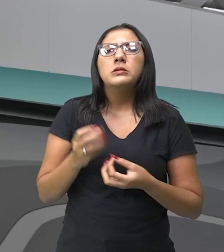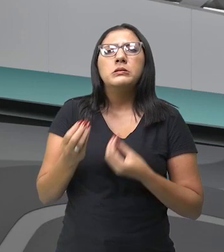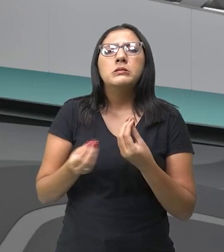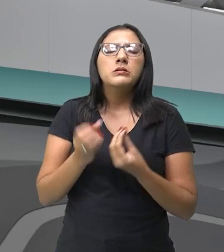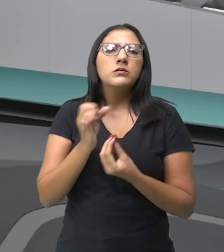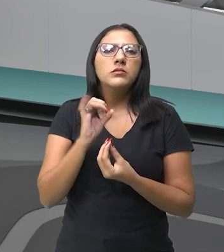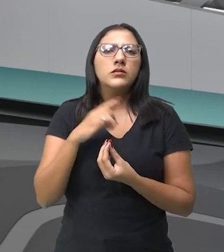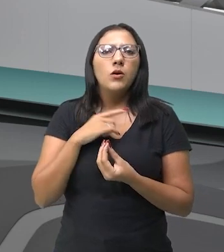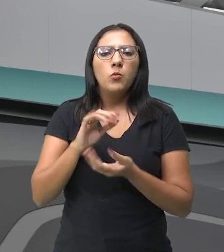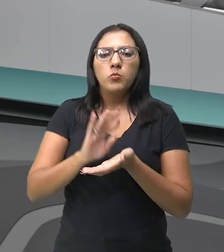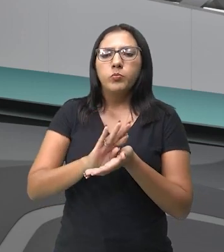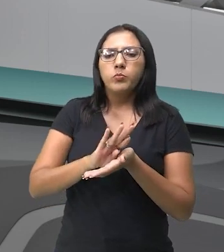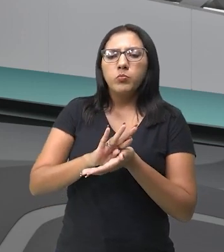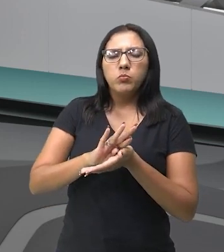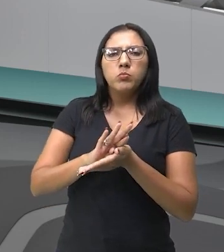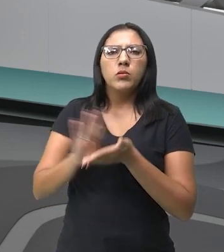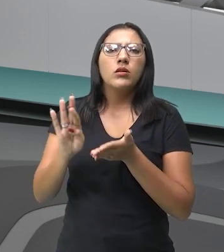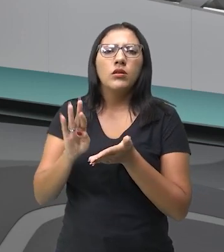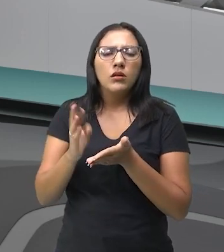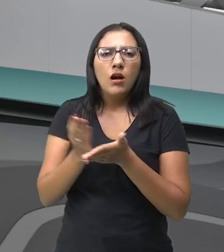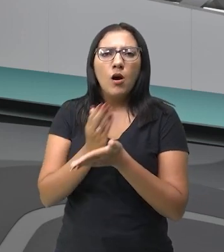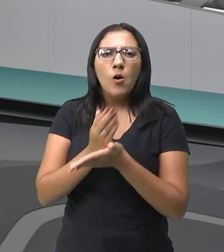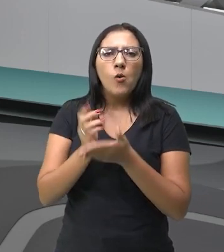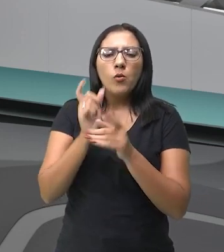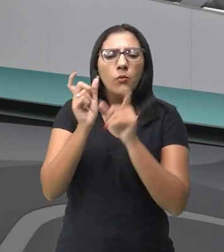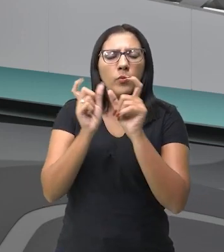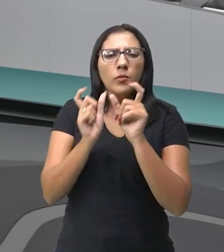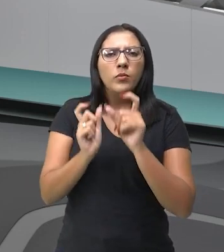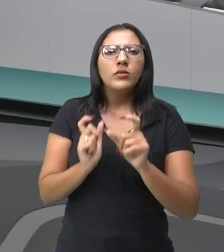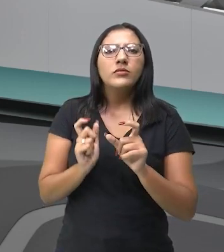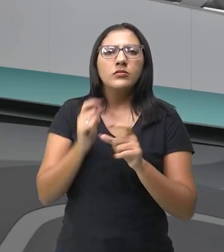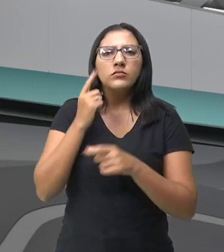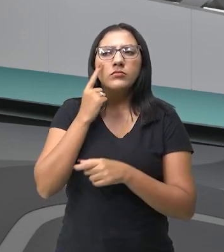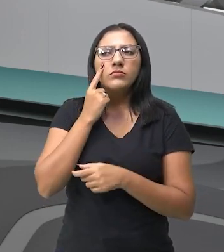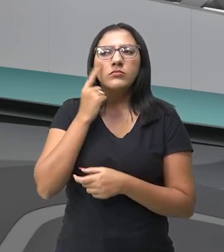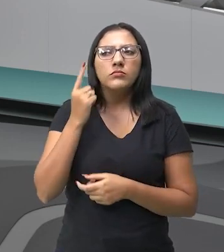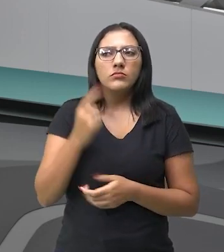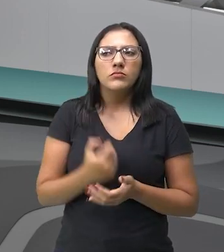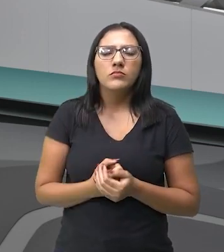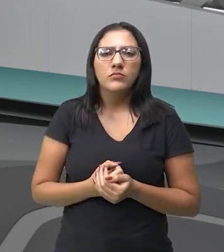transmitir a informação que ele transmite? Não sei, vamos ver, olhem só.